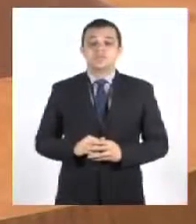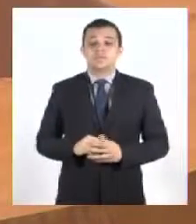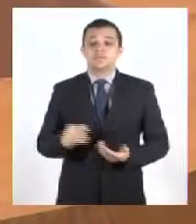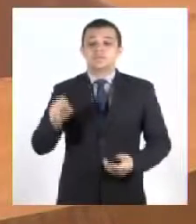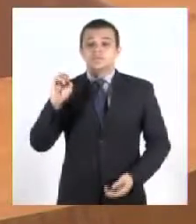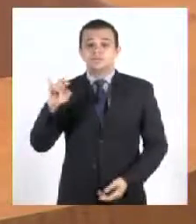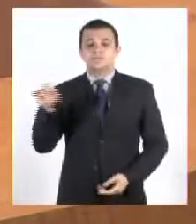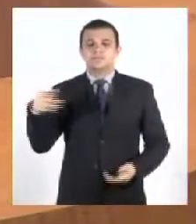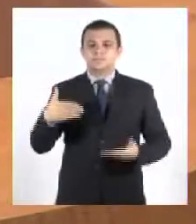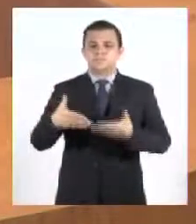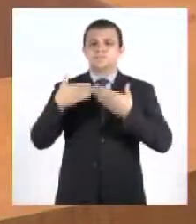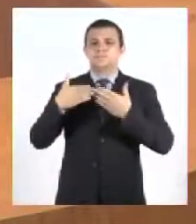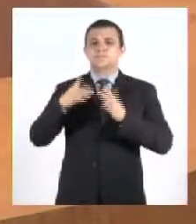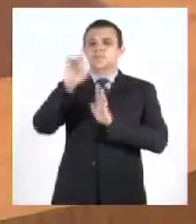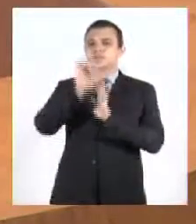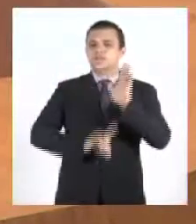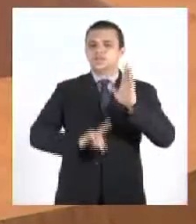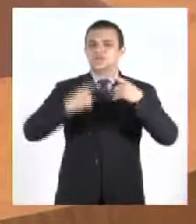reivindicam seus direitos